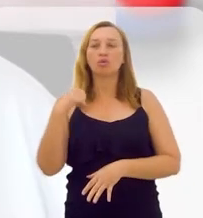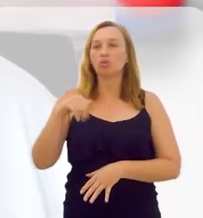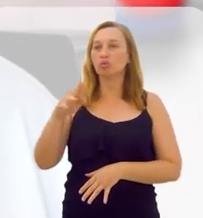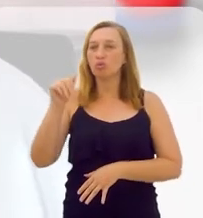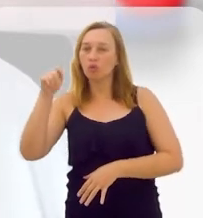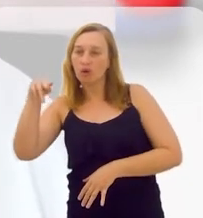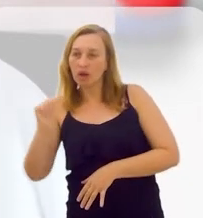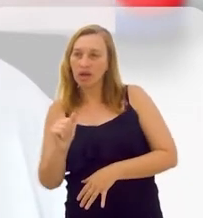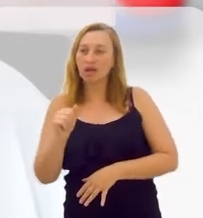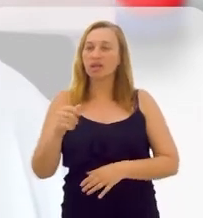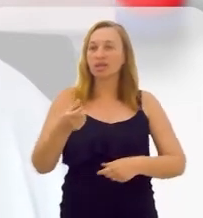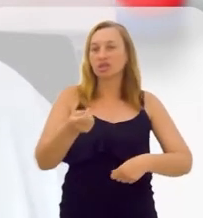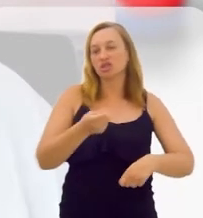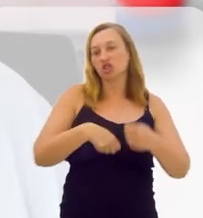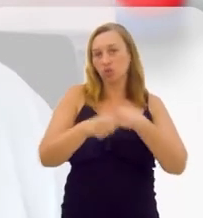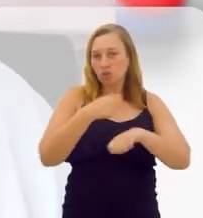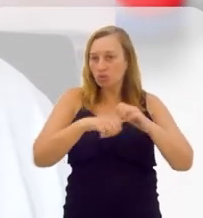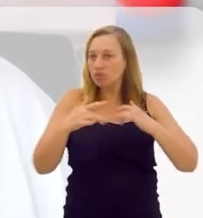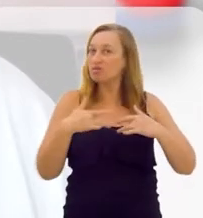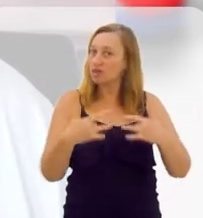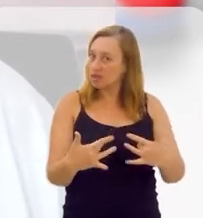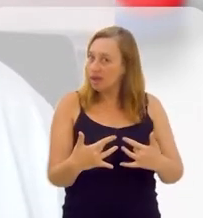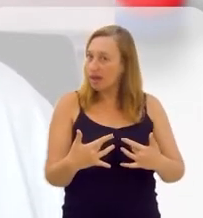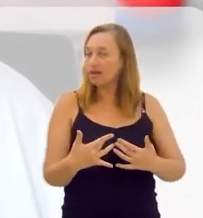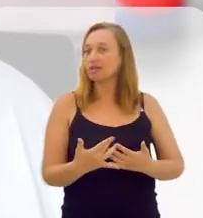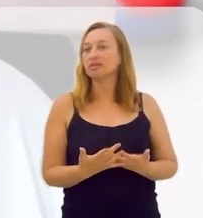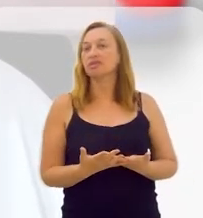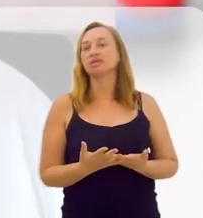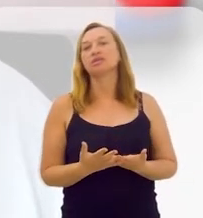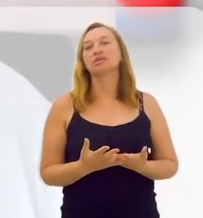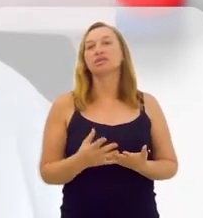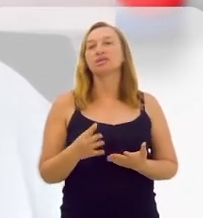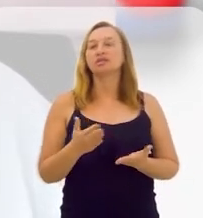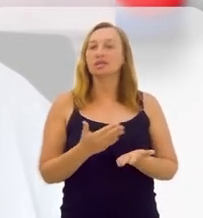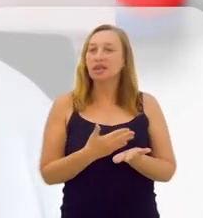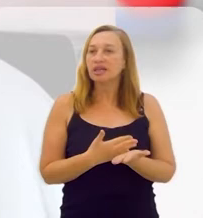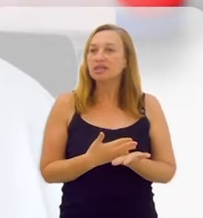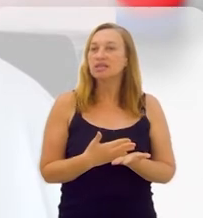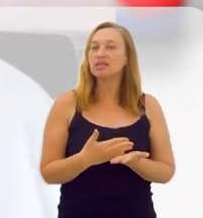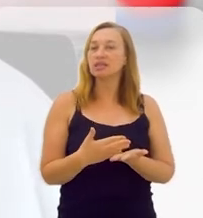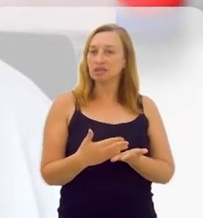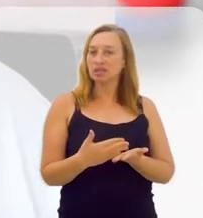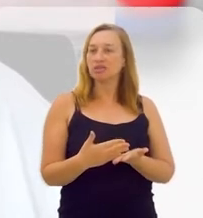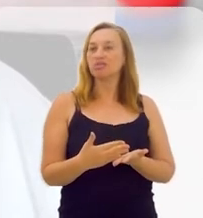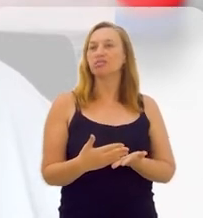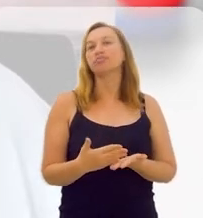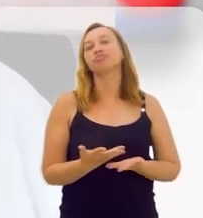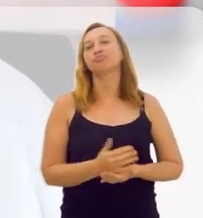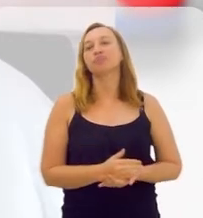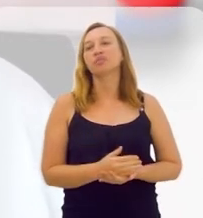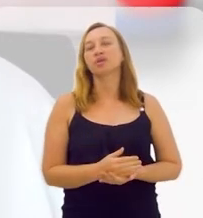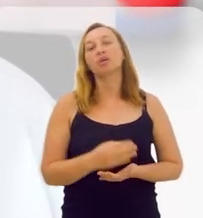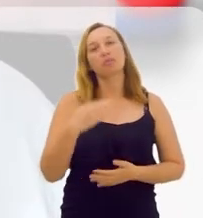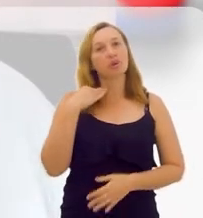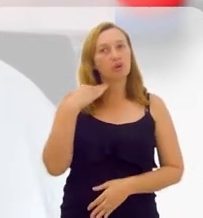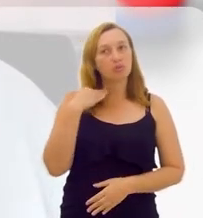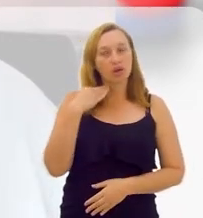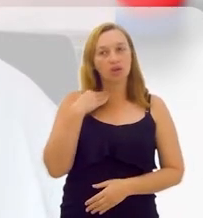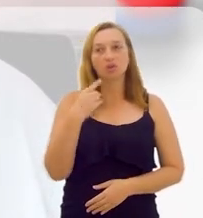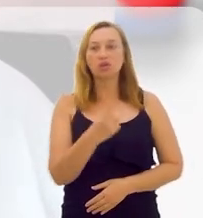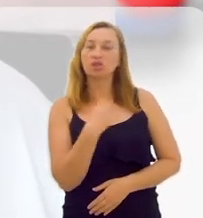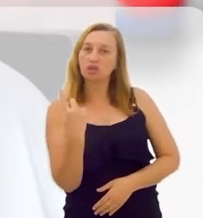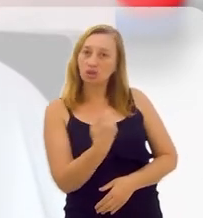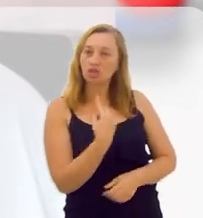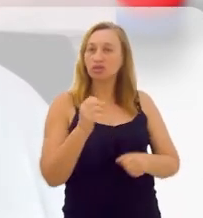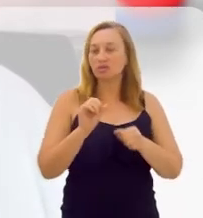né, que é de economia solidária, que inclusive é um grupo semente que está sendo gerado pelo